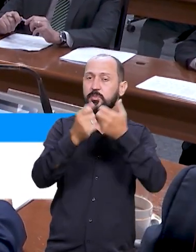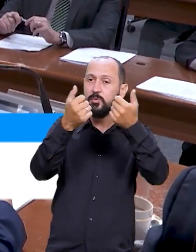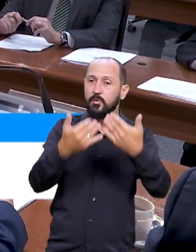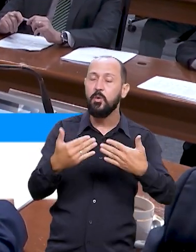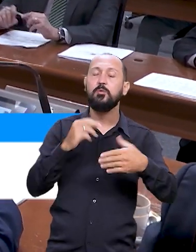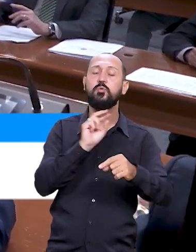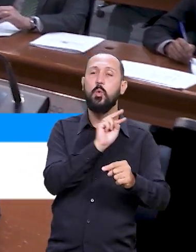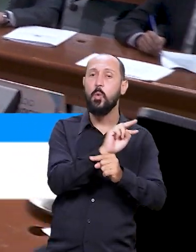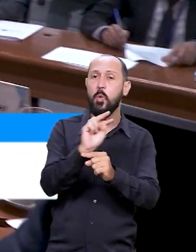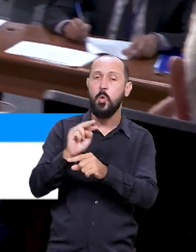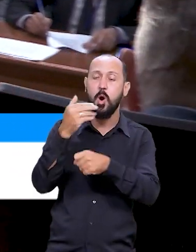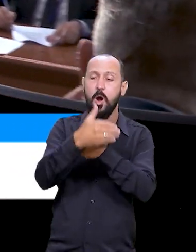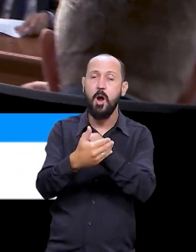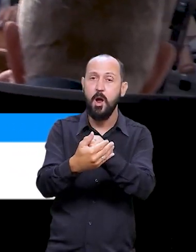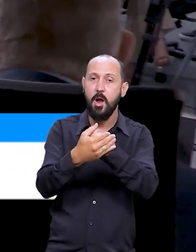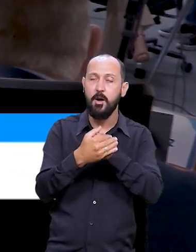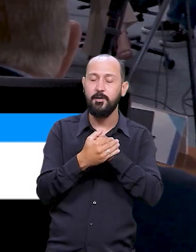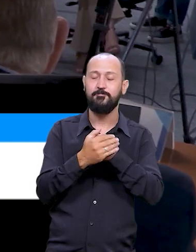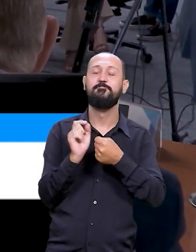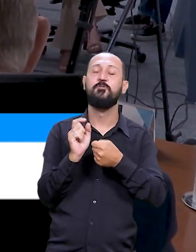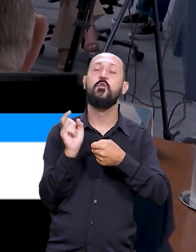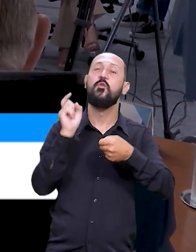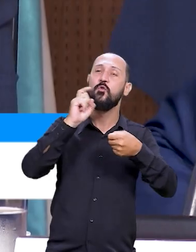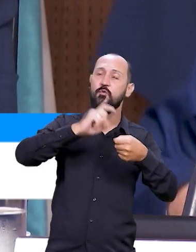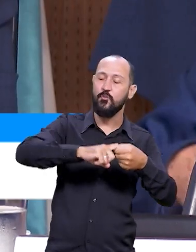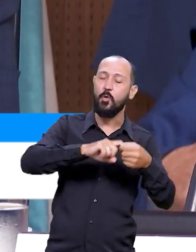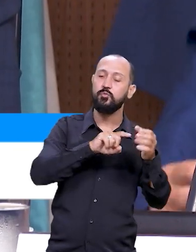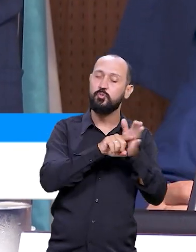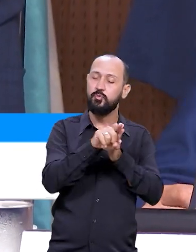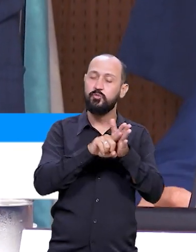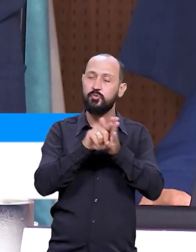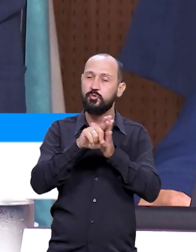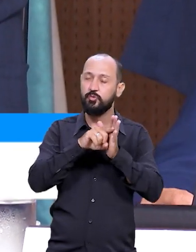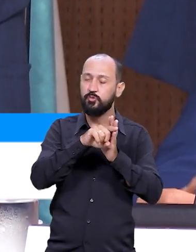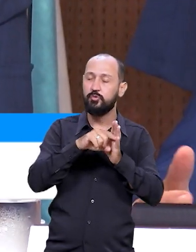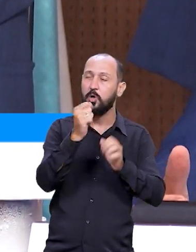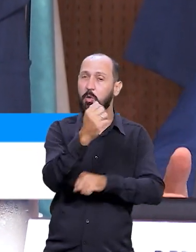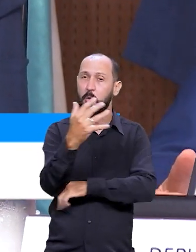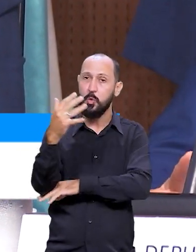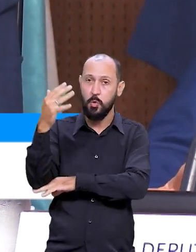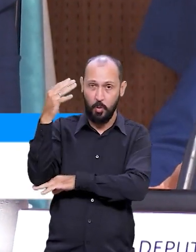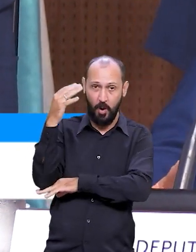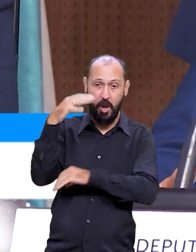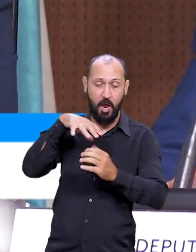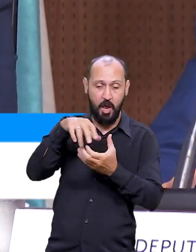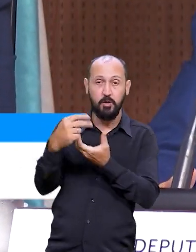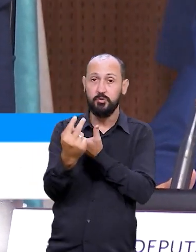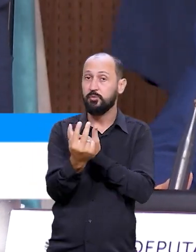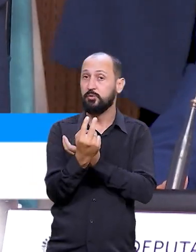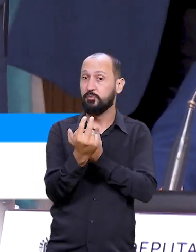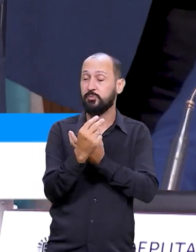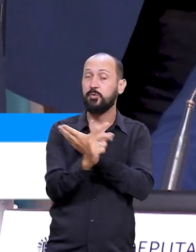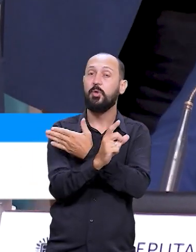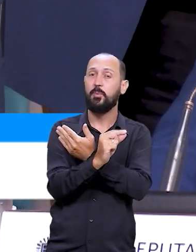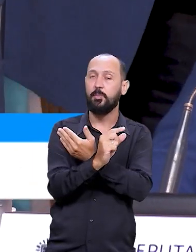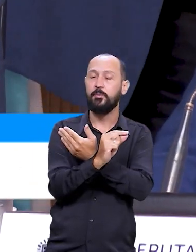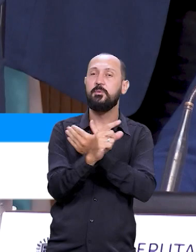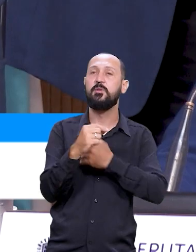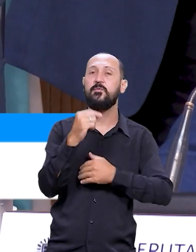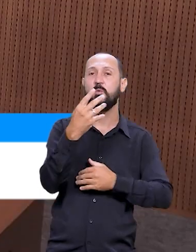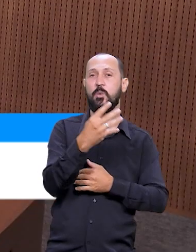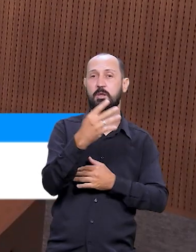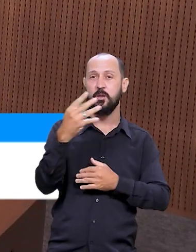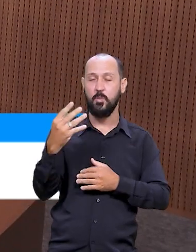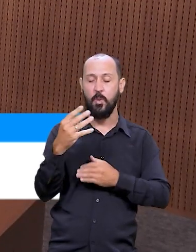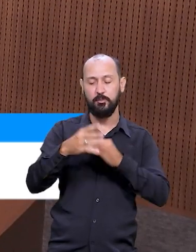Poder Executivo, que trata da conservação, proteção, restauração e exploração ecologicamente sustentável do